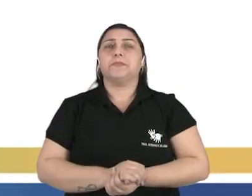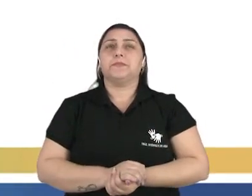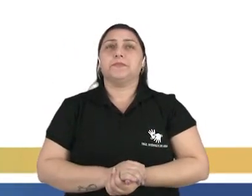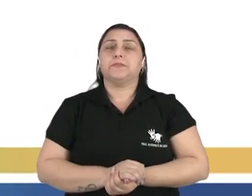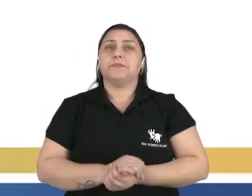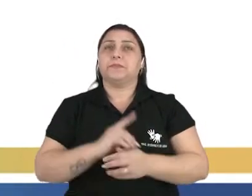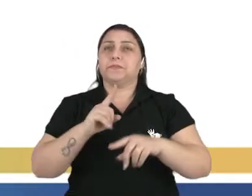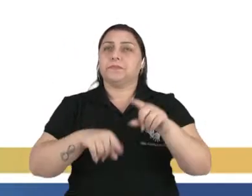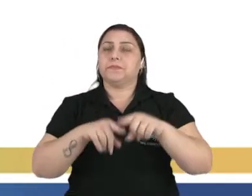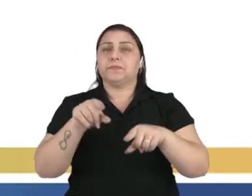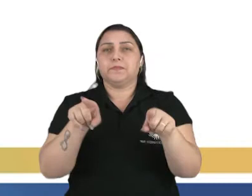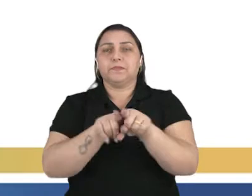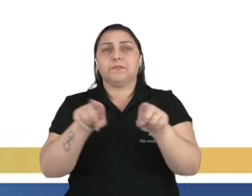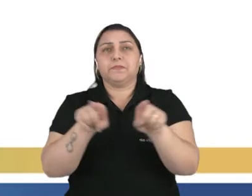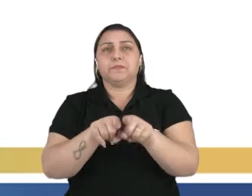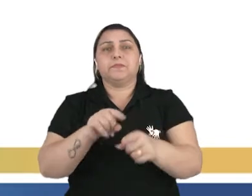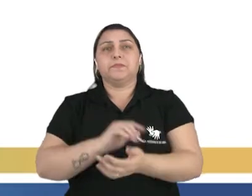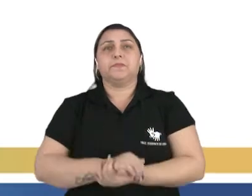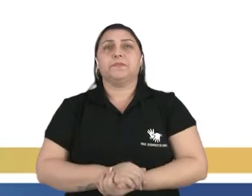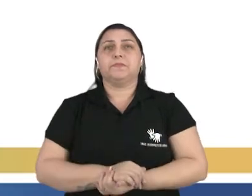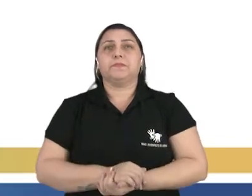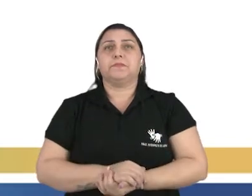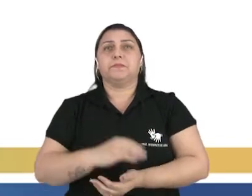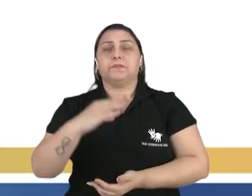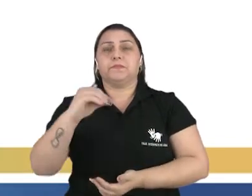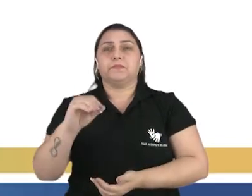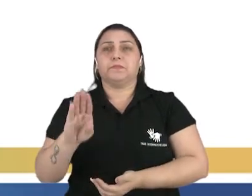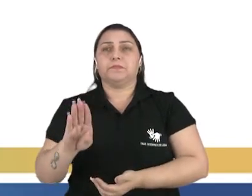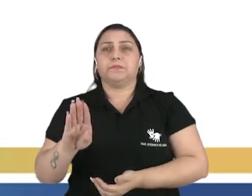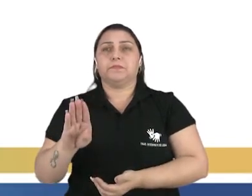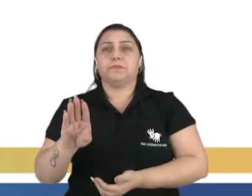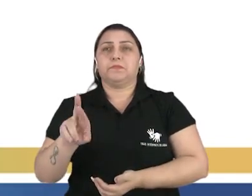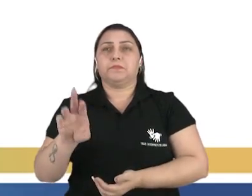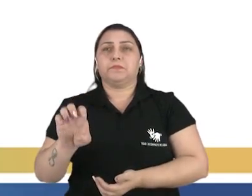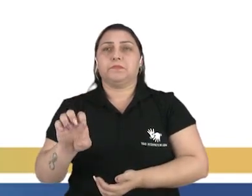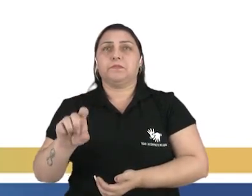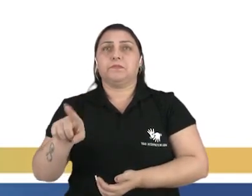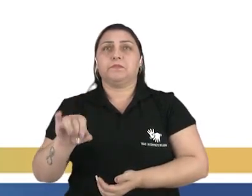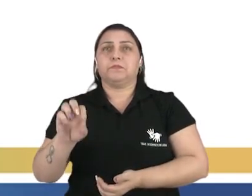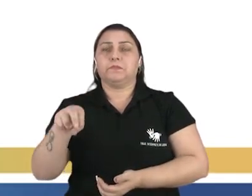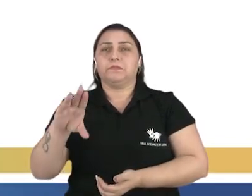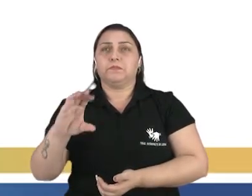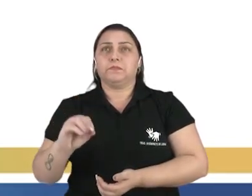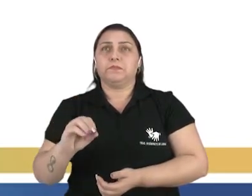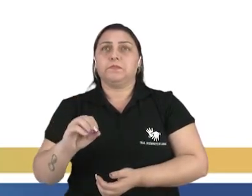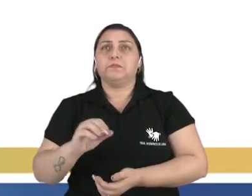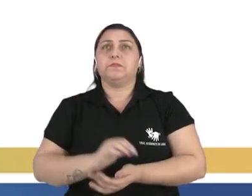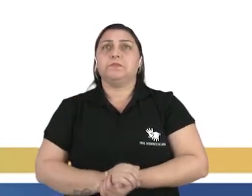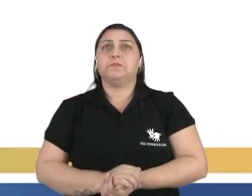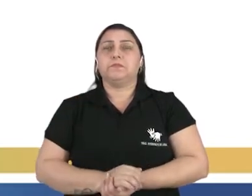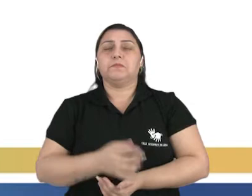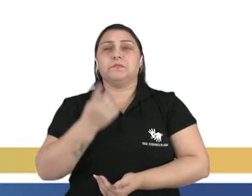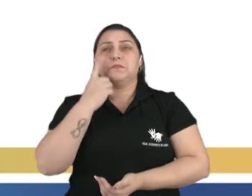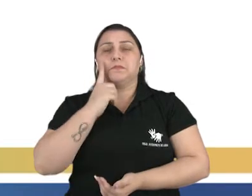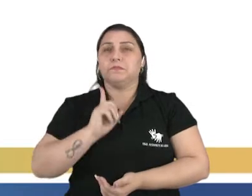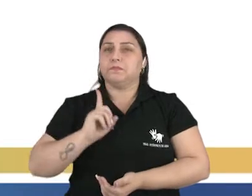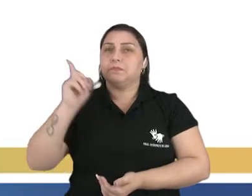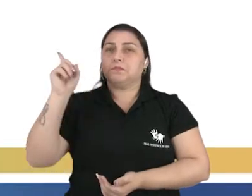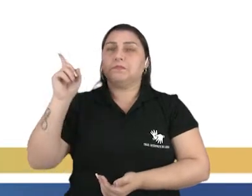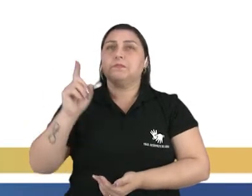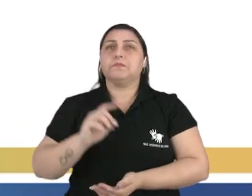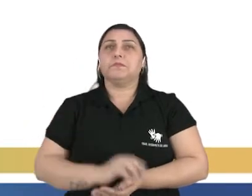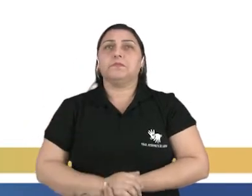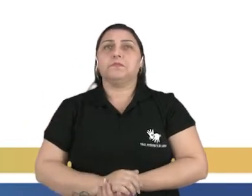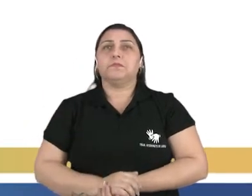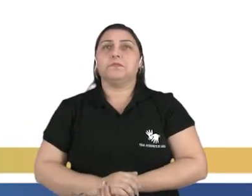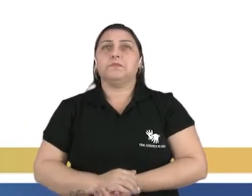os objetos também, eles têm cobre e zinco, como terminações aí. E aí, pessoal, isso vem da química, de um estudo lá